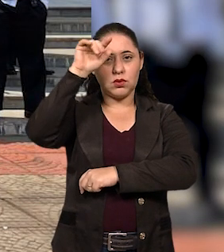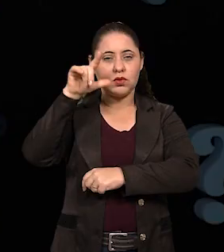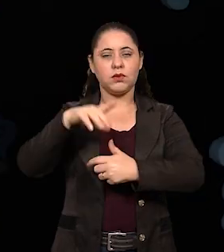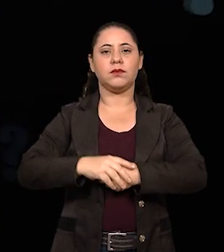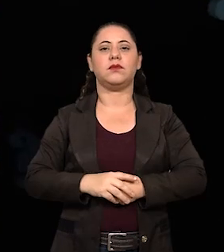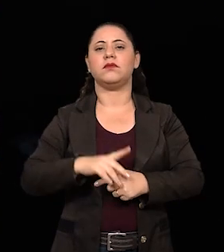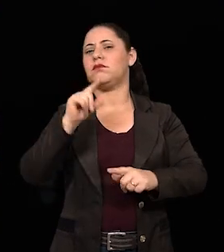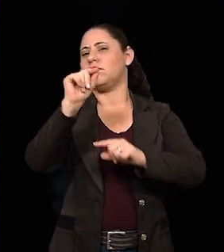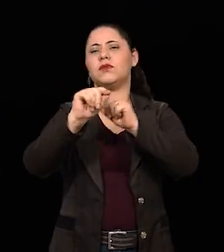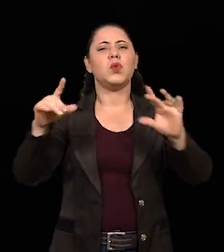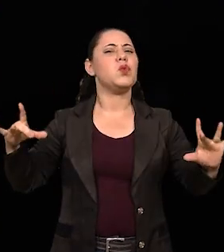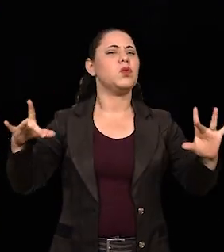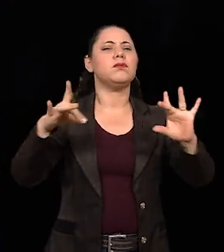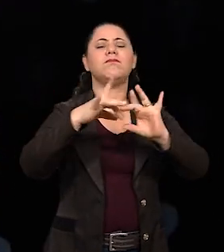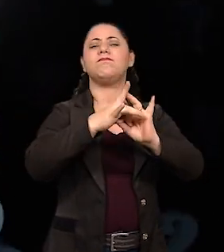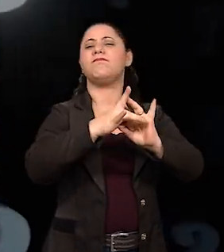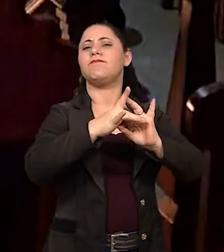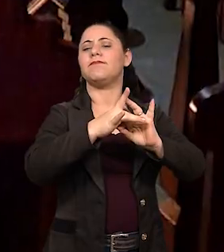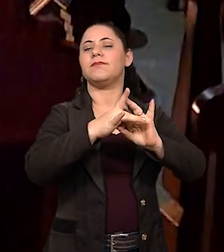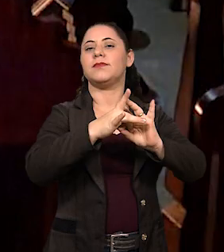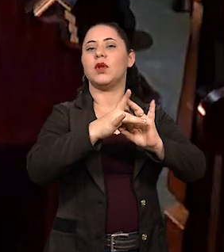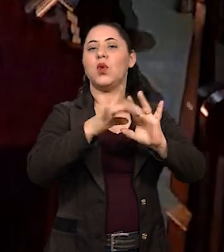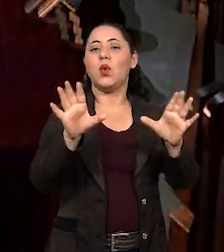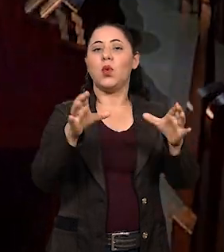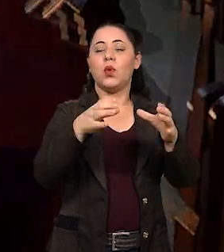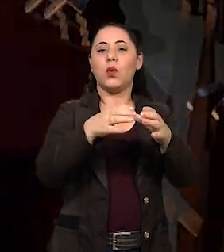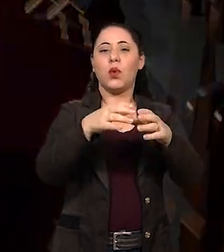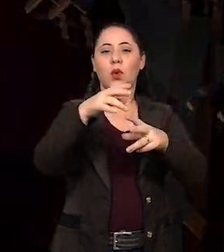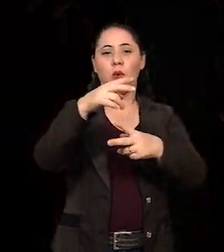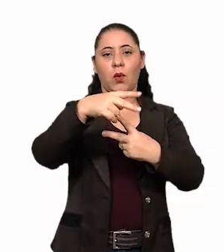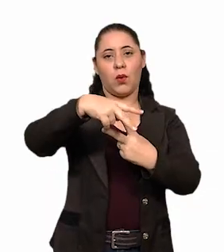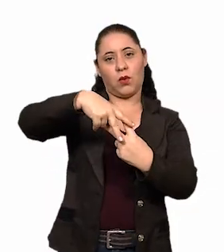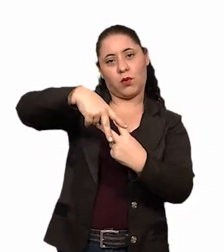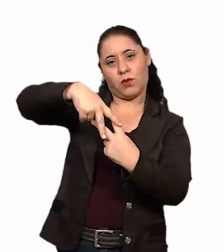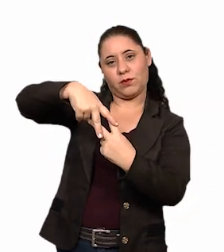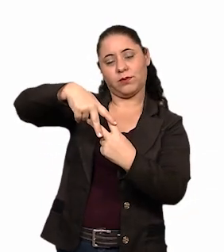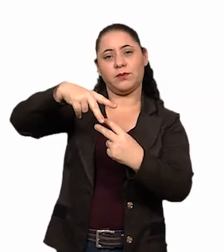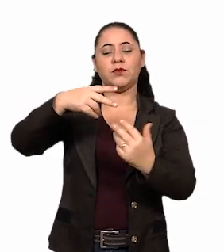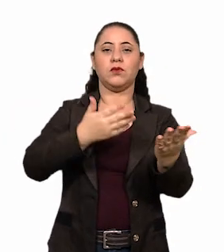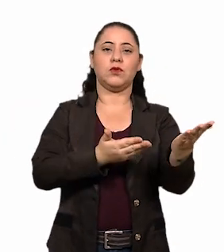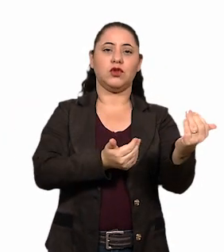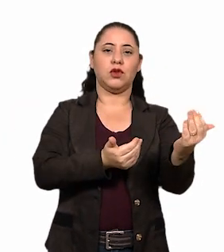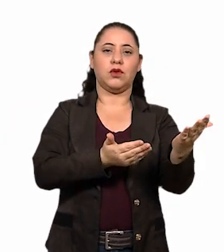Sul. O que os unem? Eles integram a Ordem Demolei.